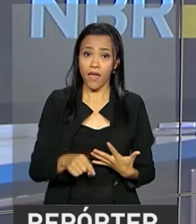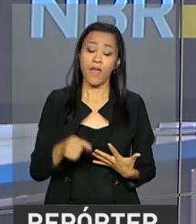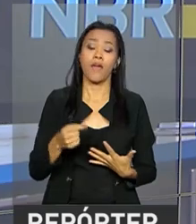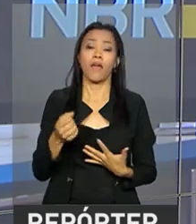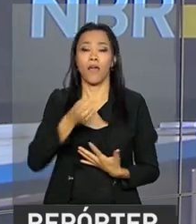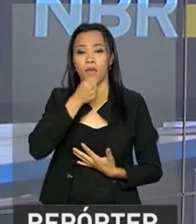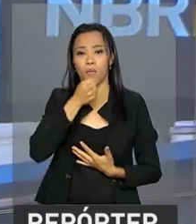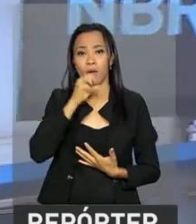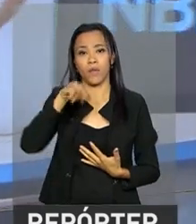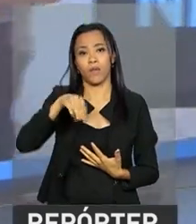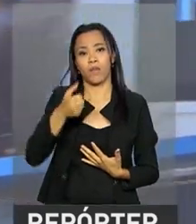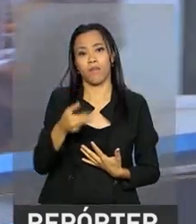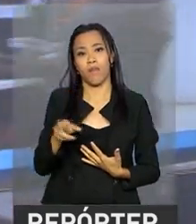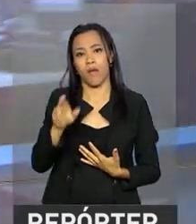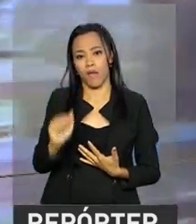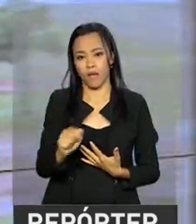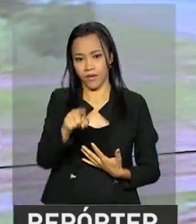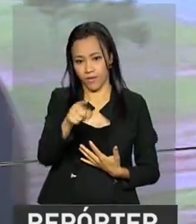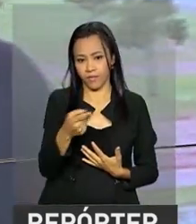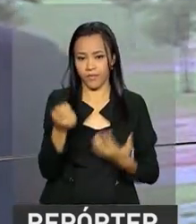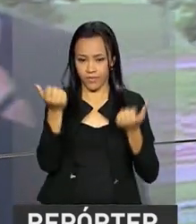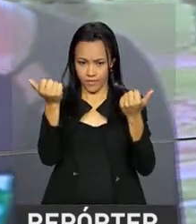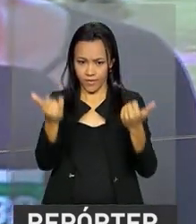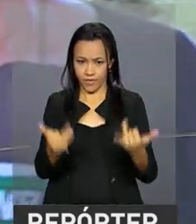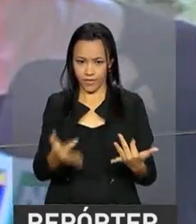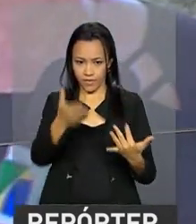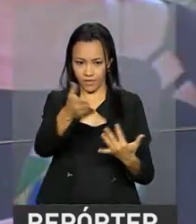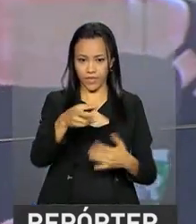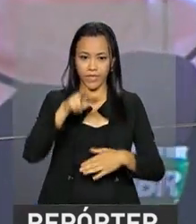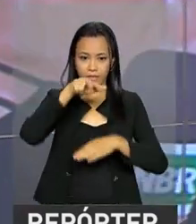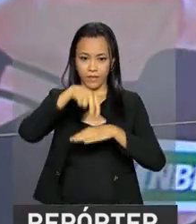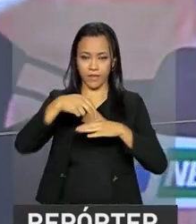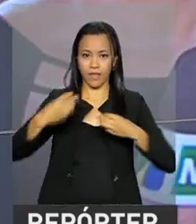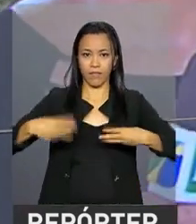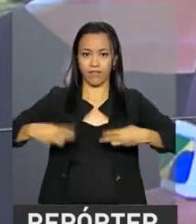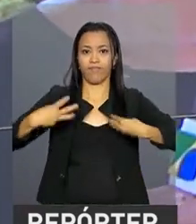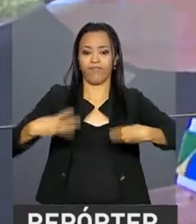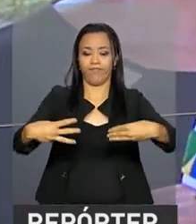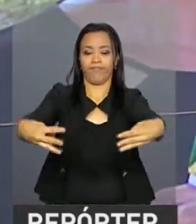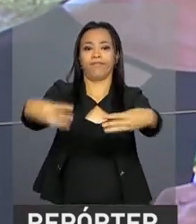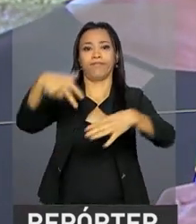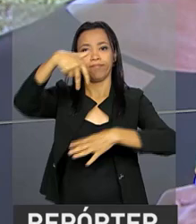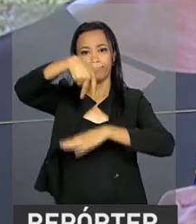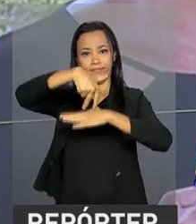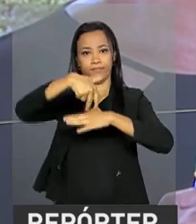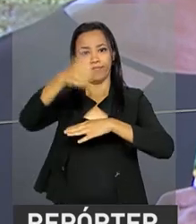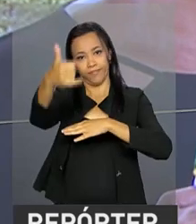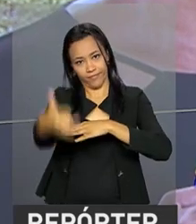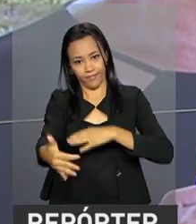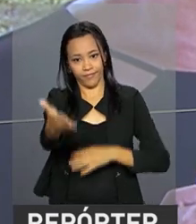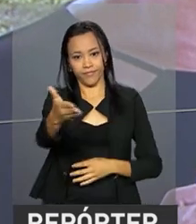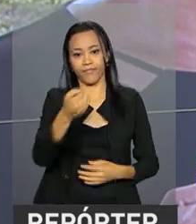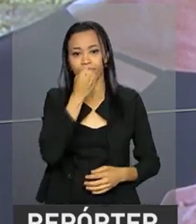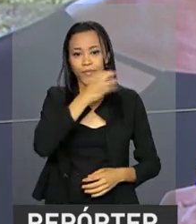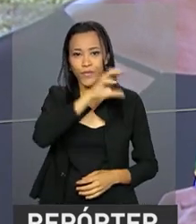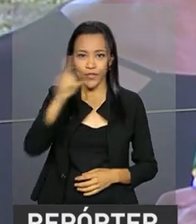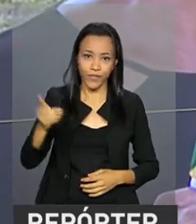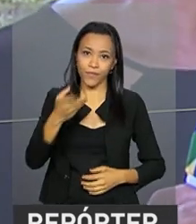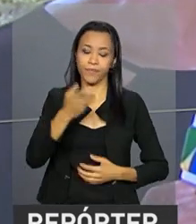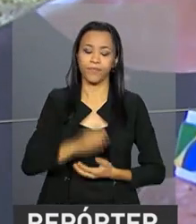Mara kenup que conversa com a gente ao vivo direto da Explanada dos Ministérios Oi Mara bom